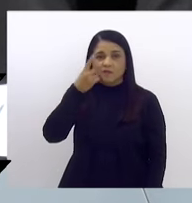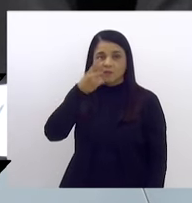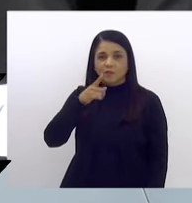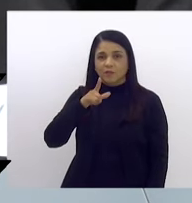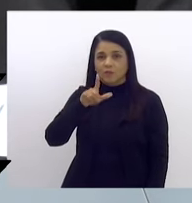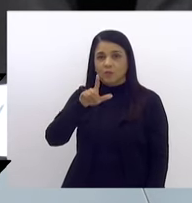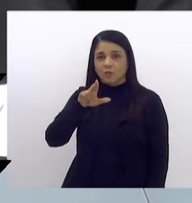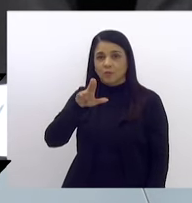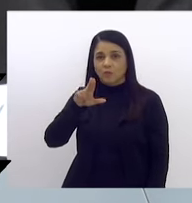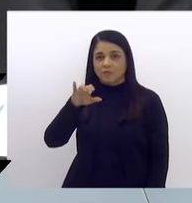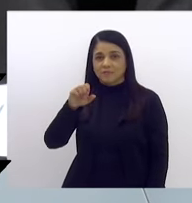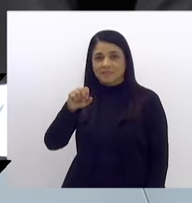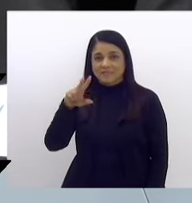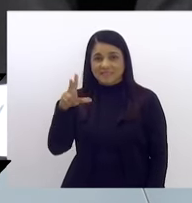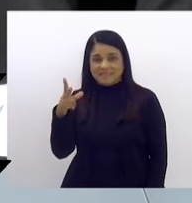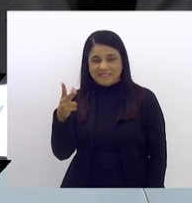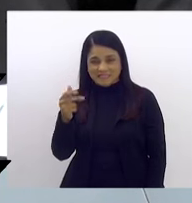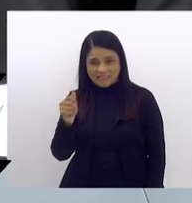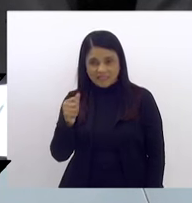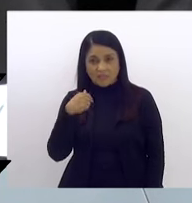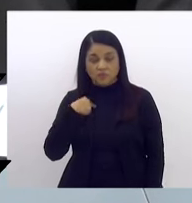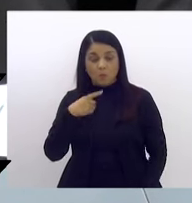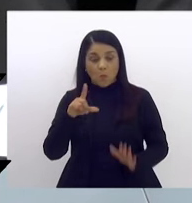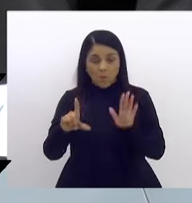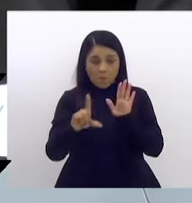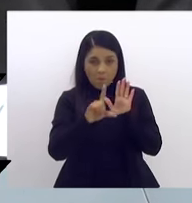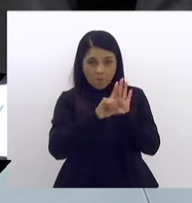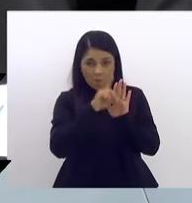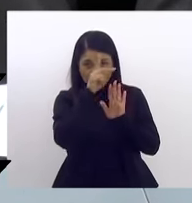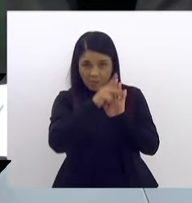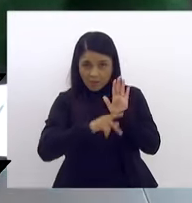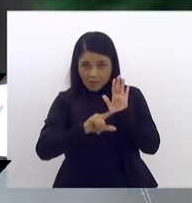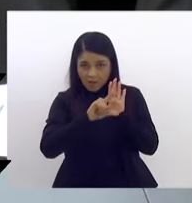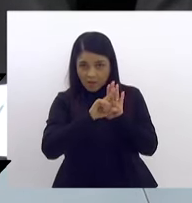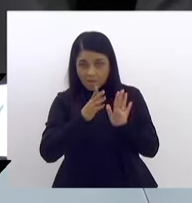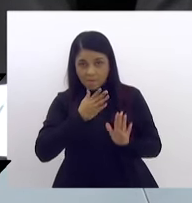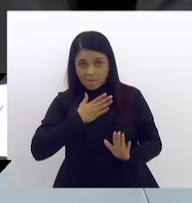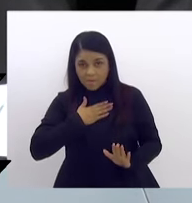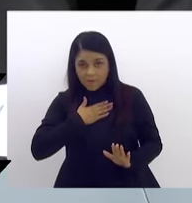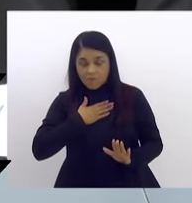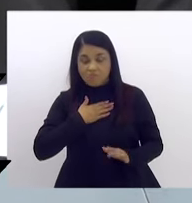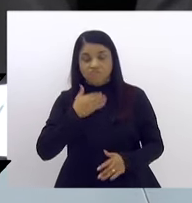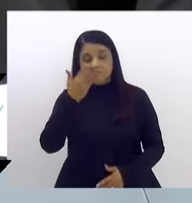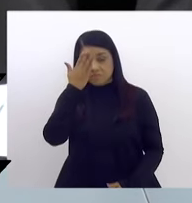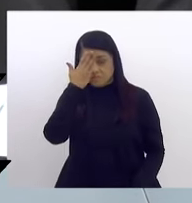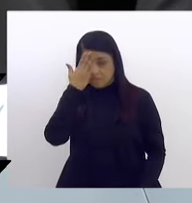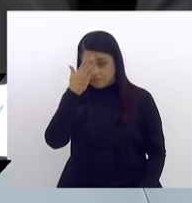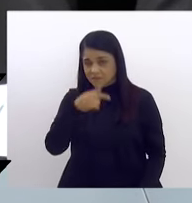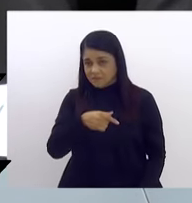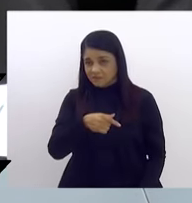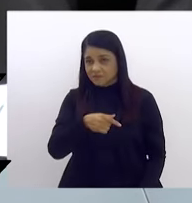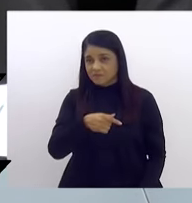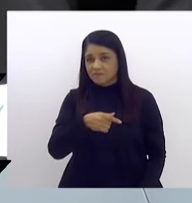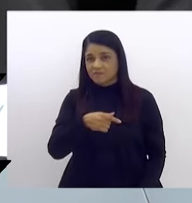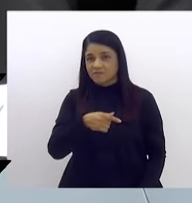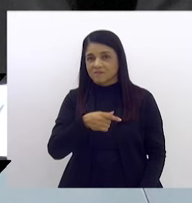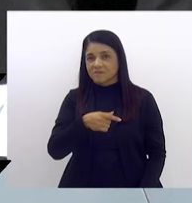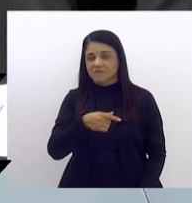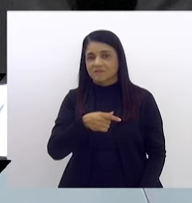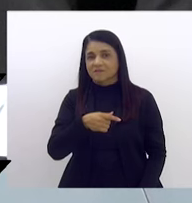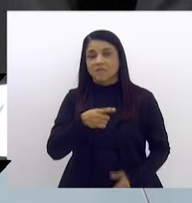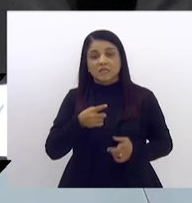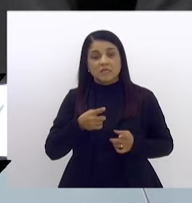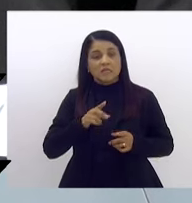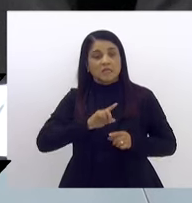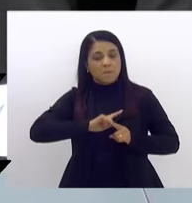inha de um projeto que eu tenho absoluta acho absolutamente relevante que era não vender